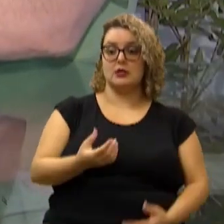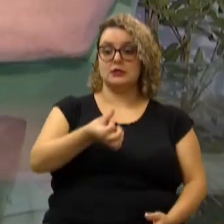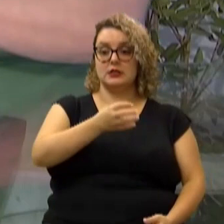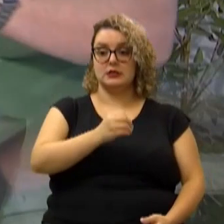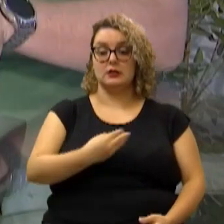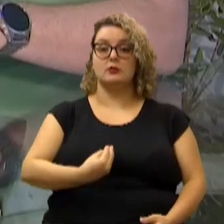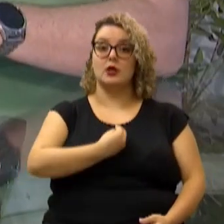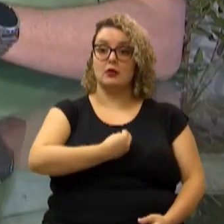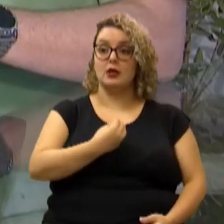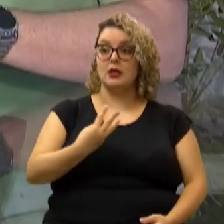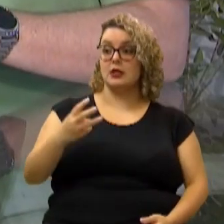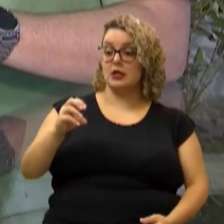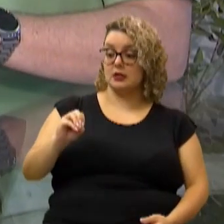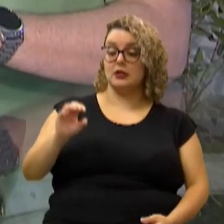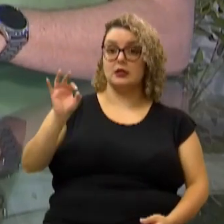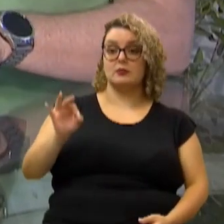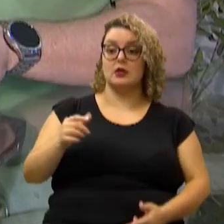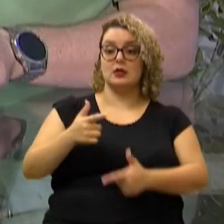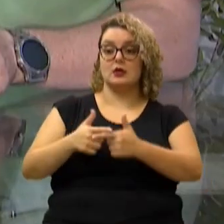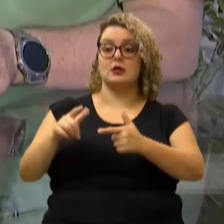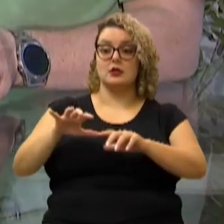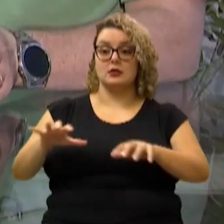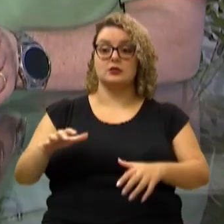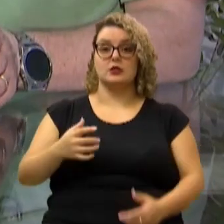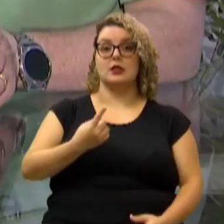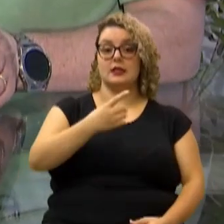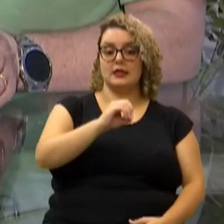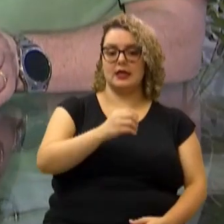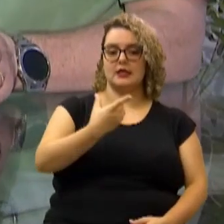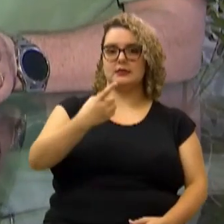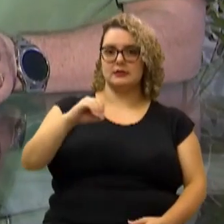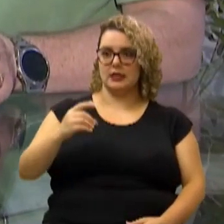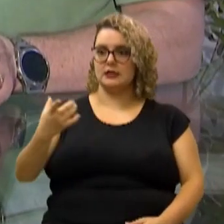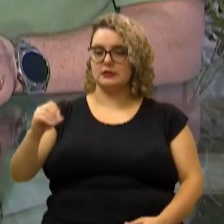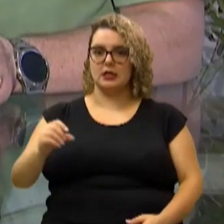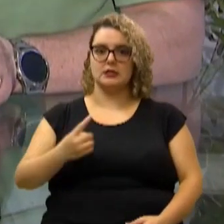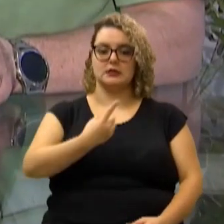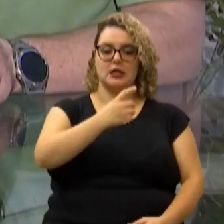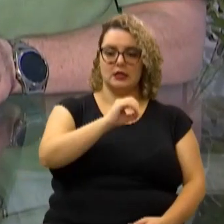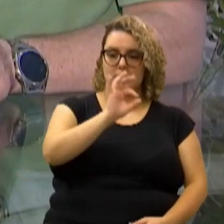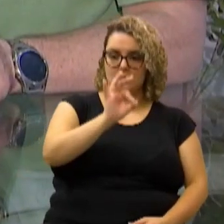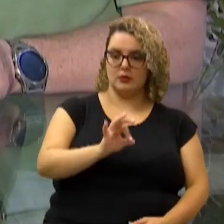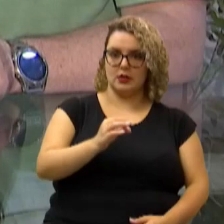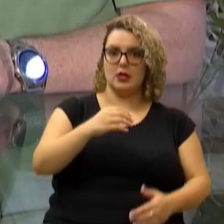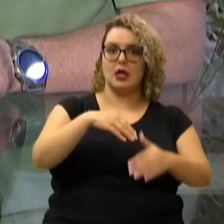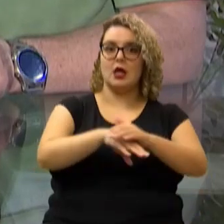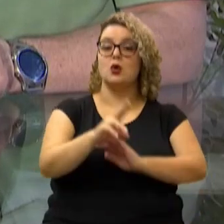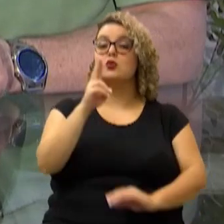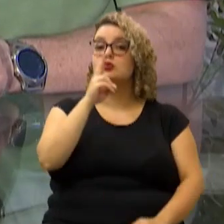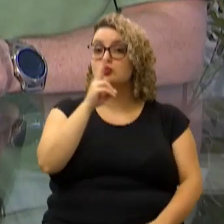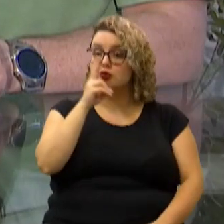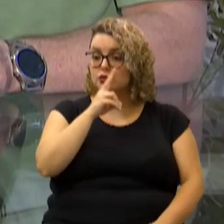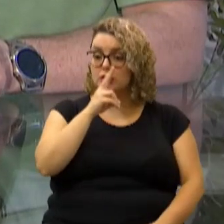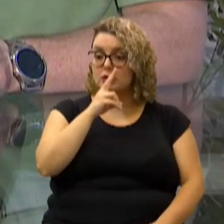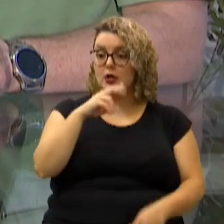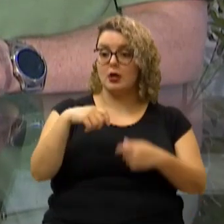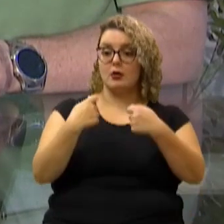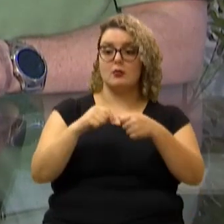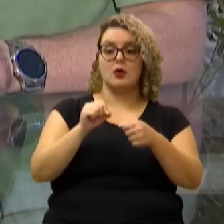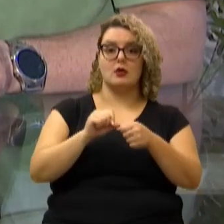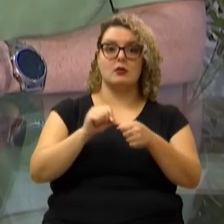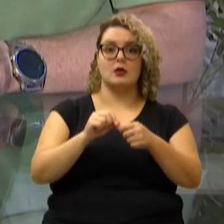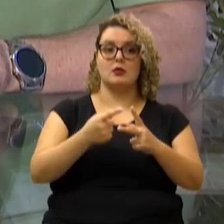% para sobrevivência a gente tem mais 30% que eu vou dividir em 10 10 e 10 10% reserva de emergência